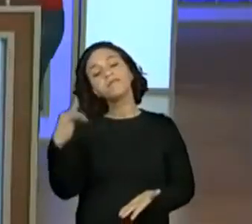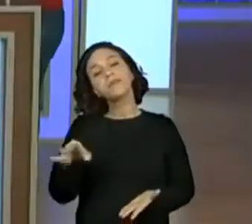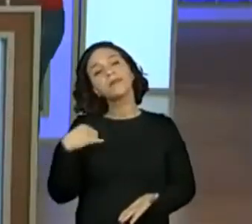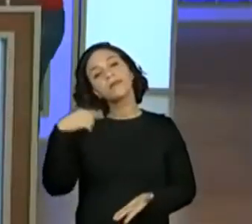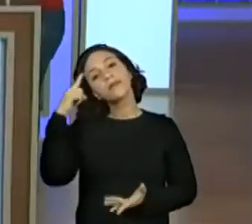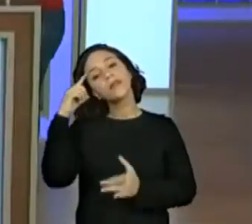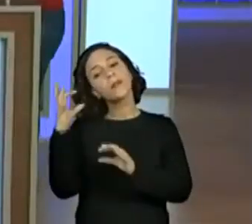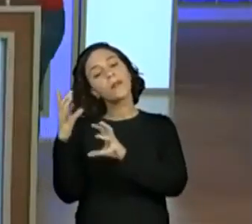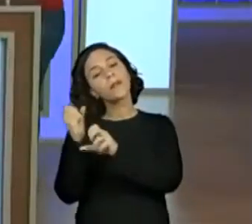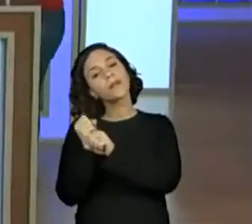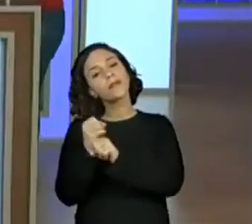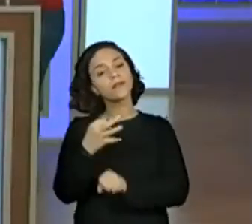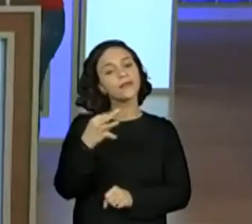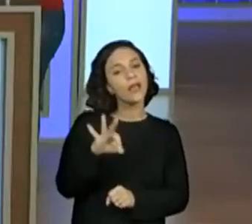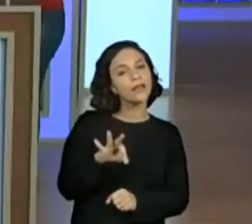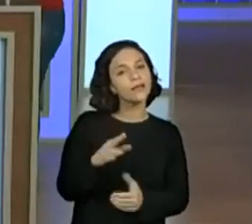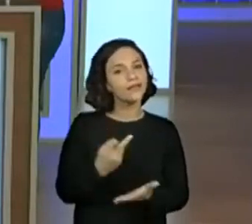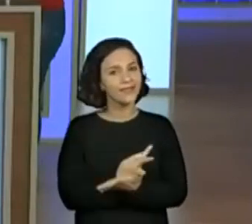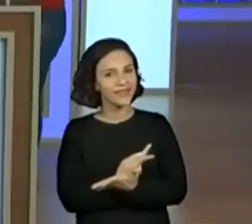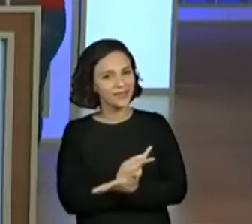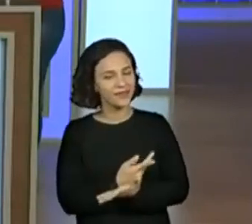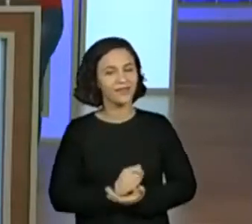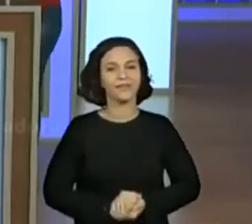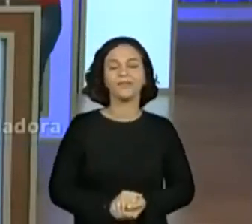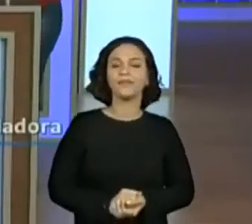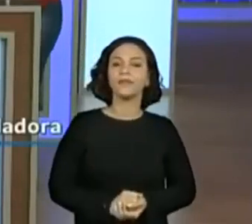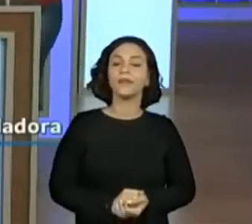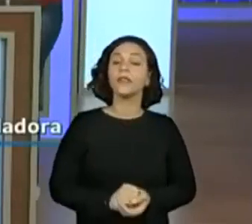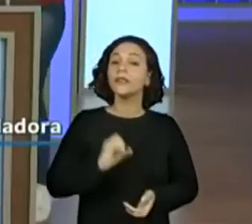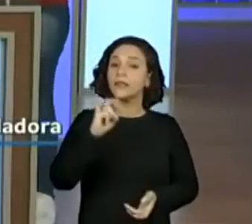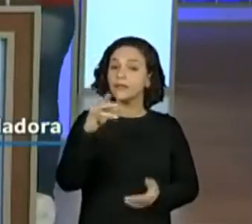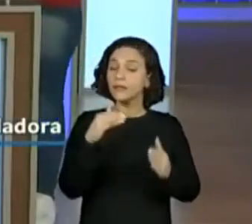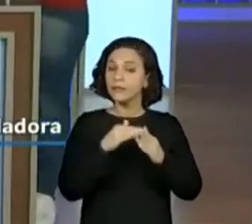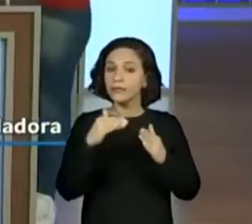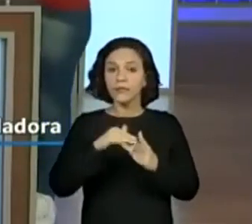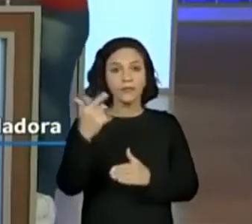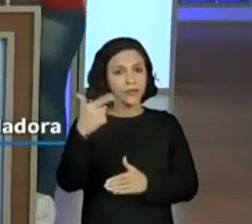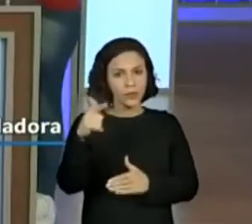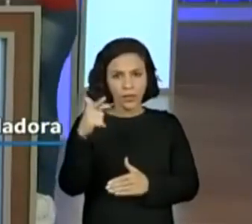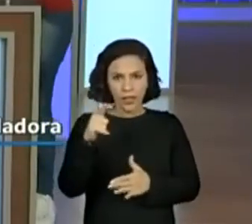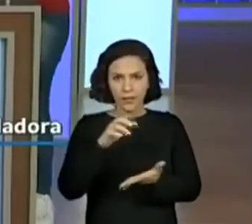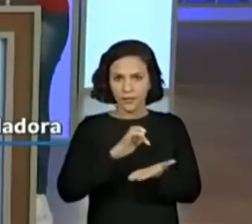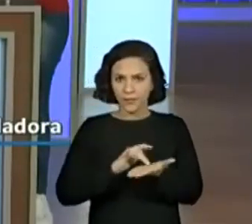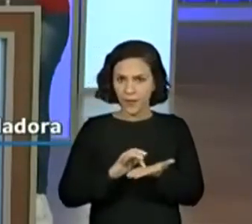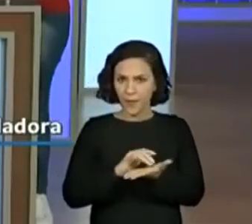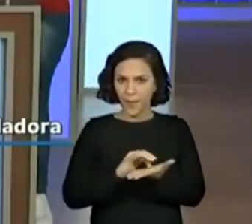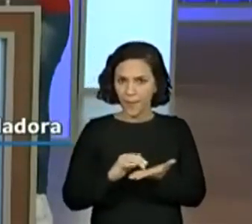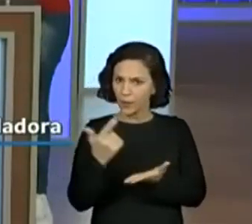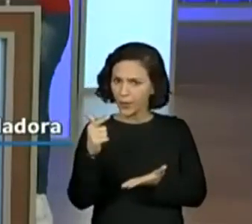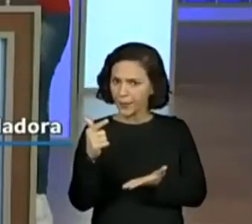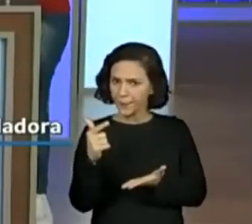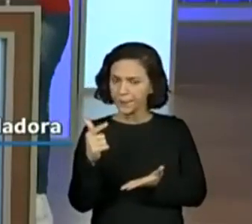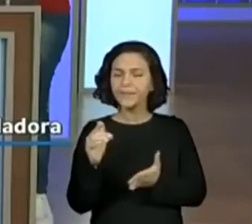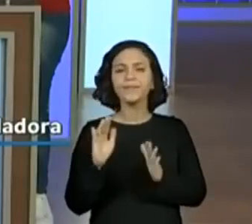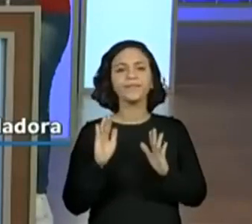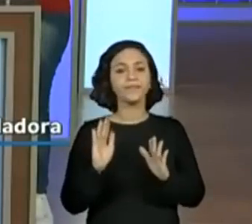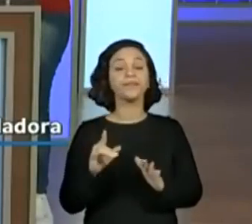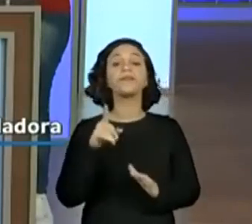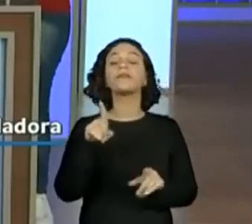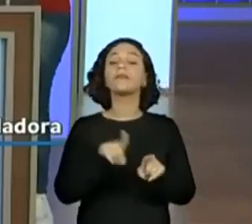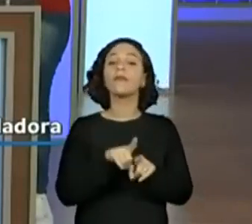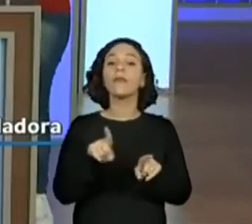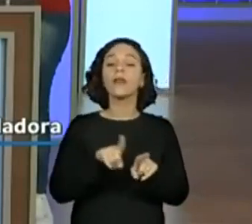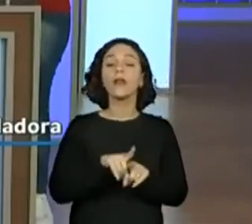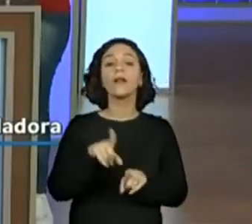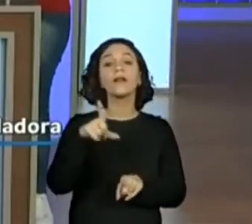está correto, ok? Se vocês não tiverem aí uma calculadora em casa, a calculadora